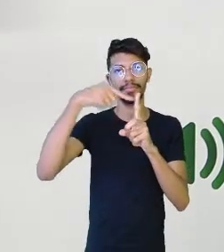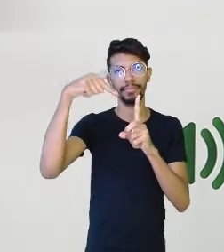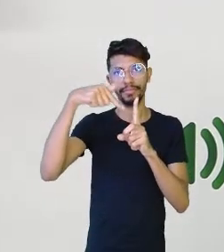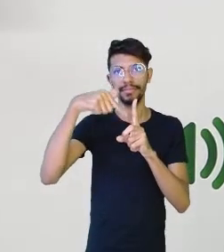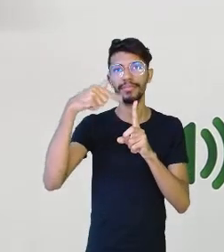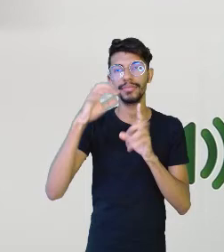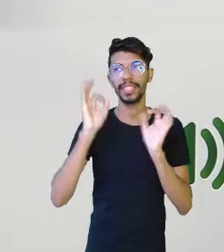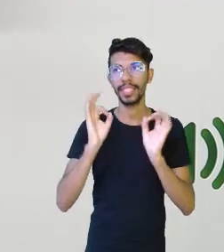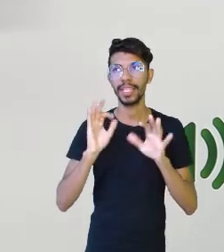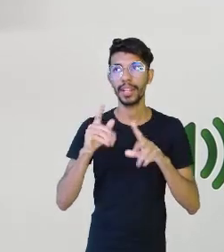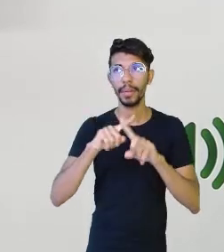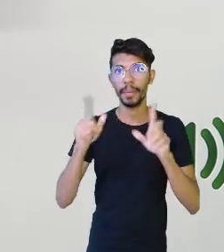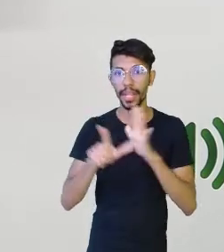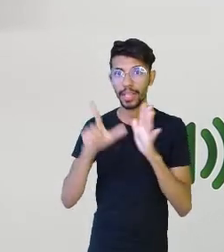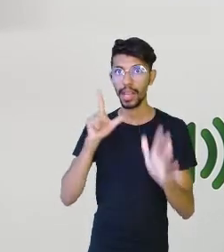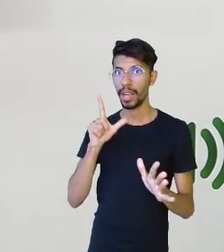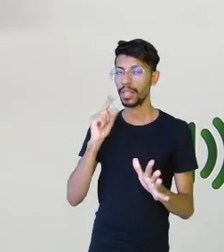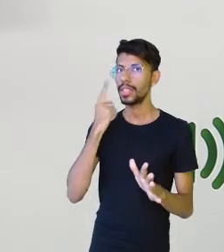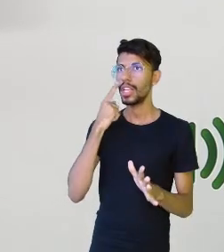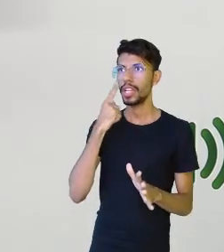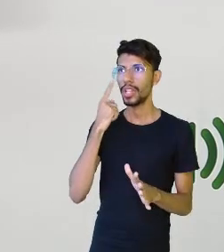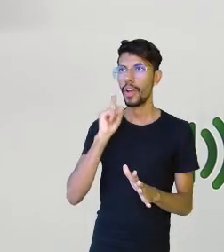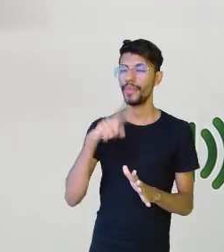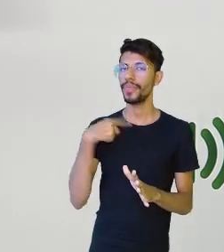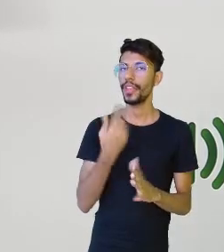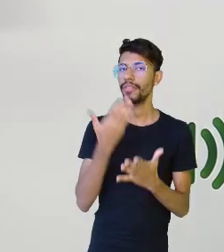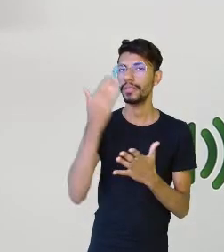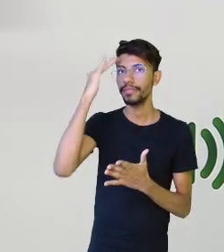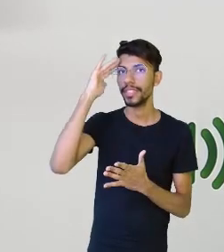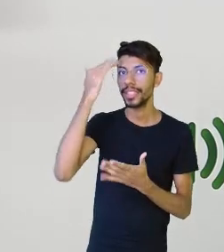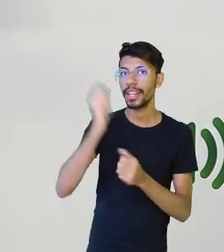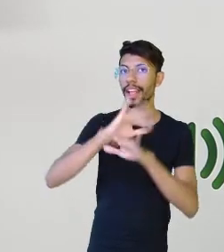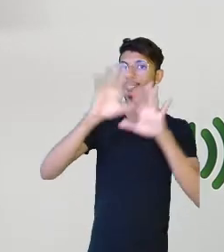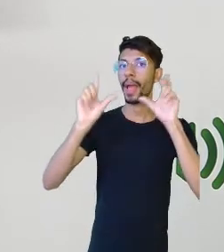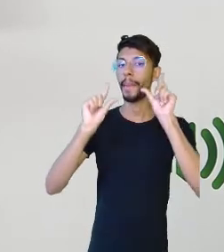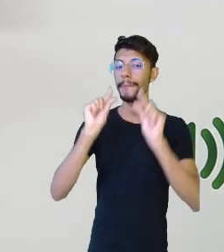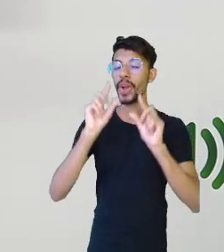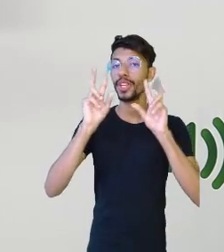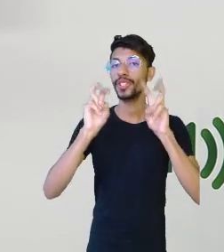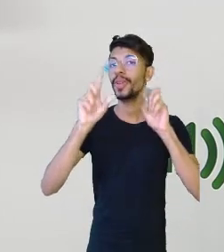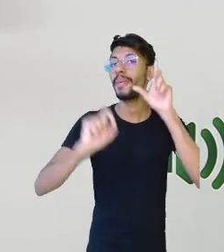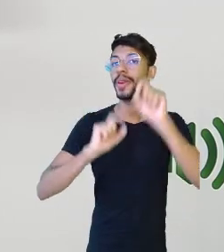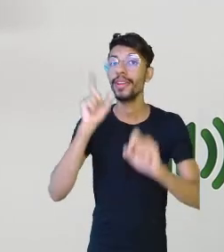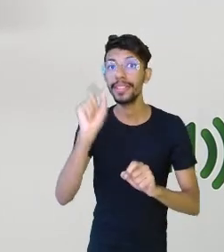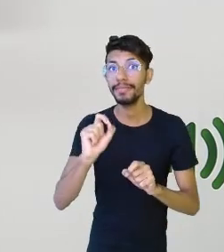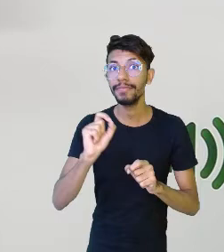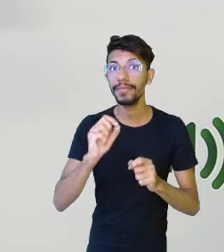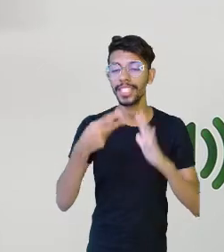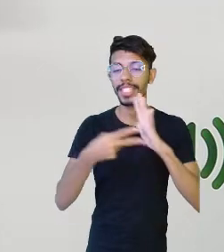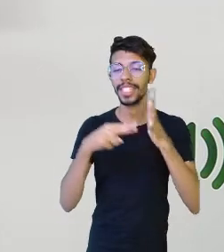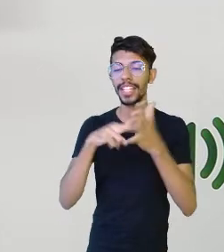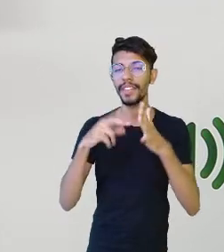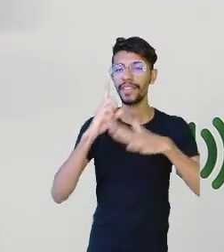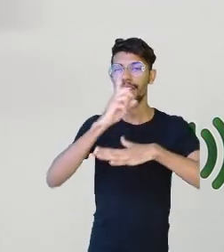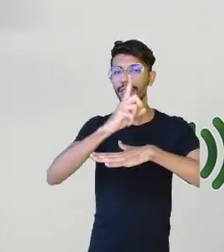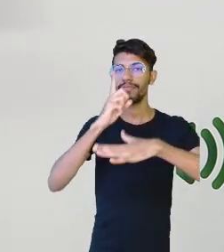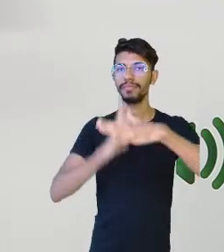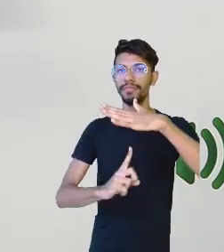a gente ir para a operação, a gente vai entender um pouco sobre o que é